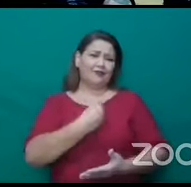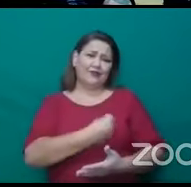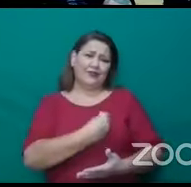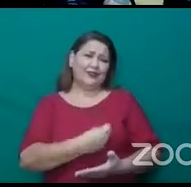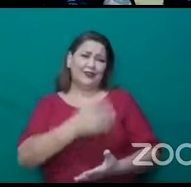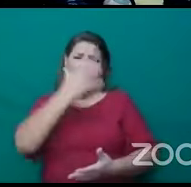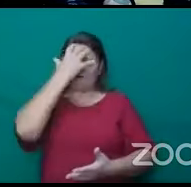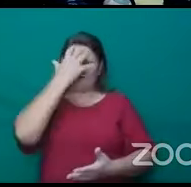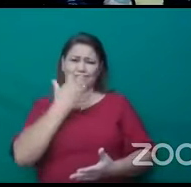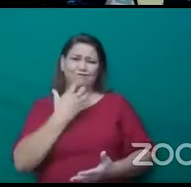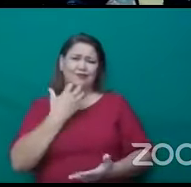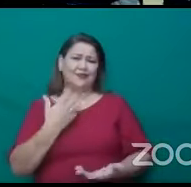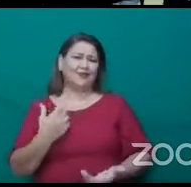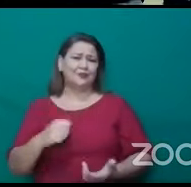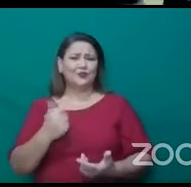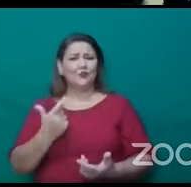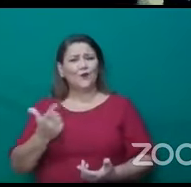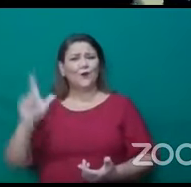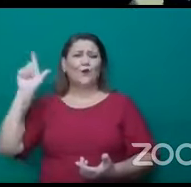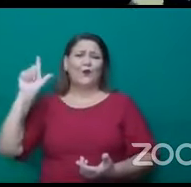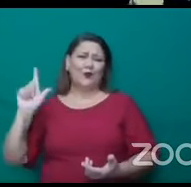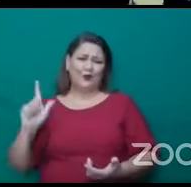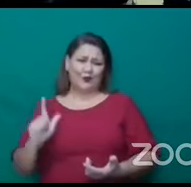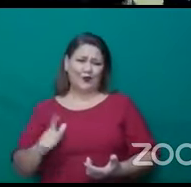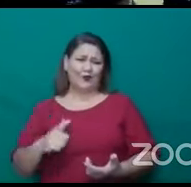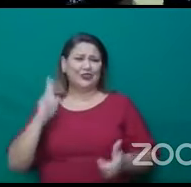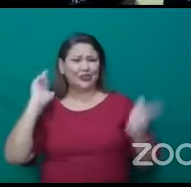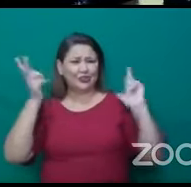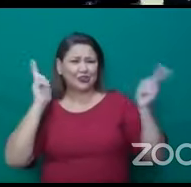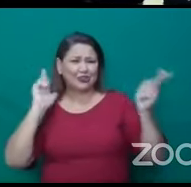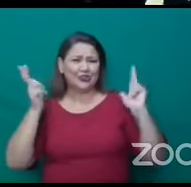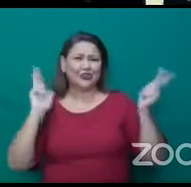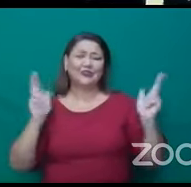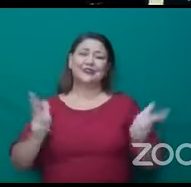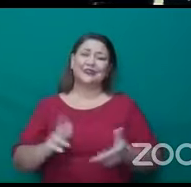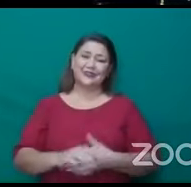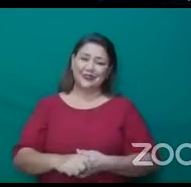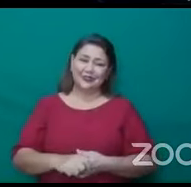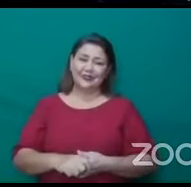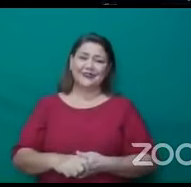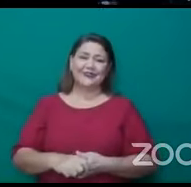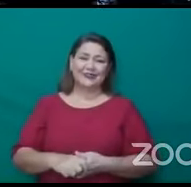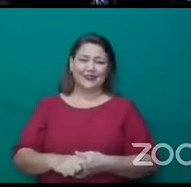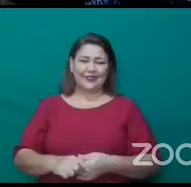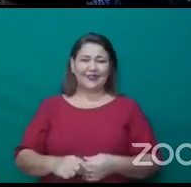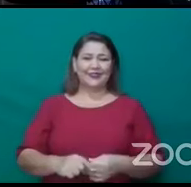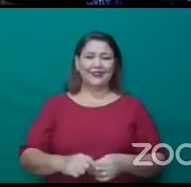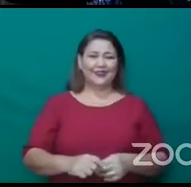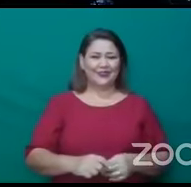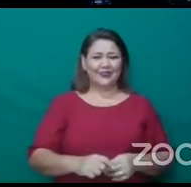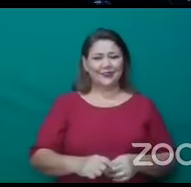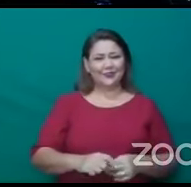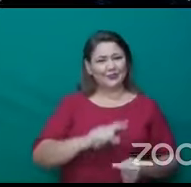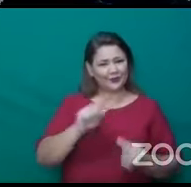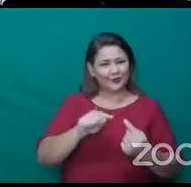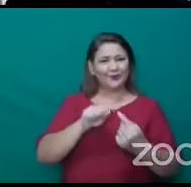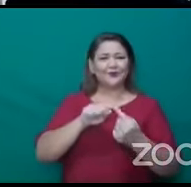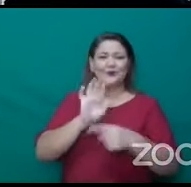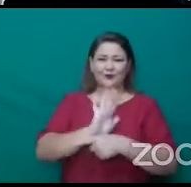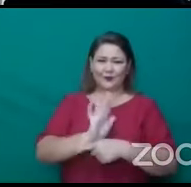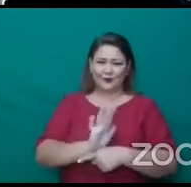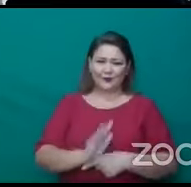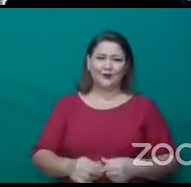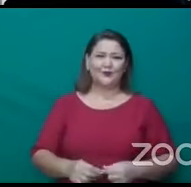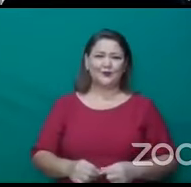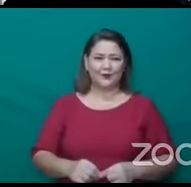Sim, exatamente. Verdade. Então, vamos sair um pouco disso, vamos divertir um pouco. E É, essa era a Douglas. intenção, assim, do filme.